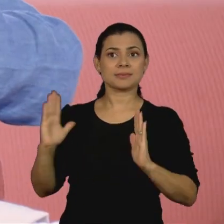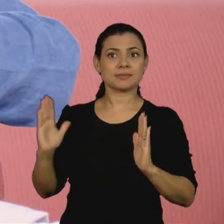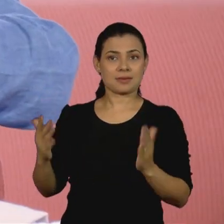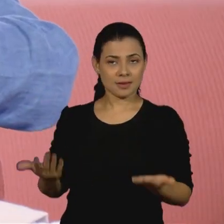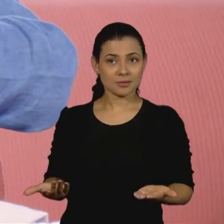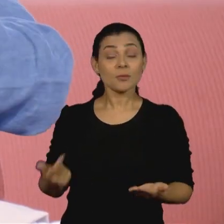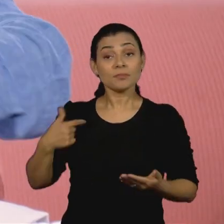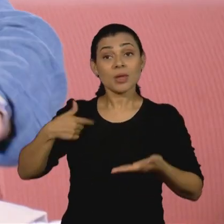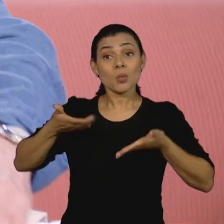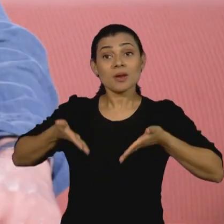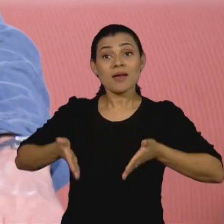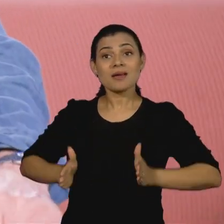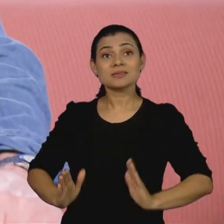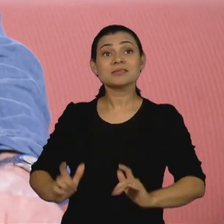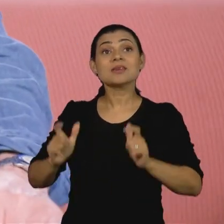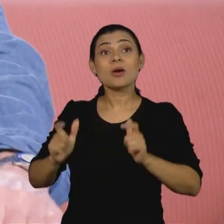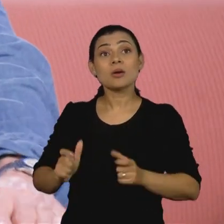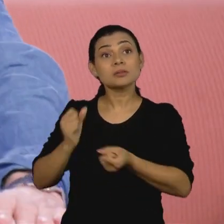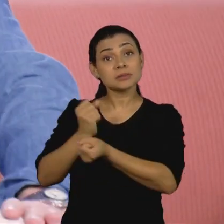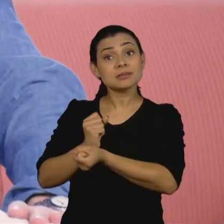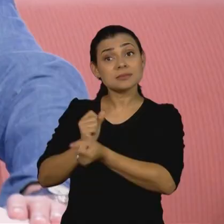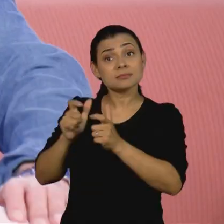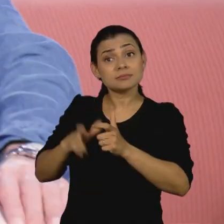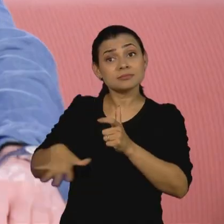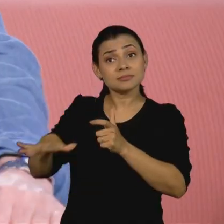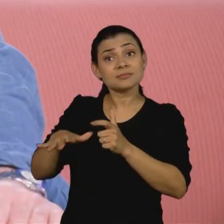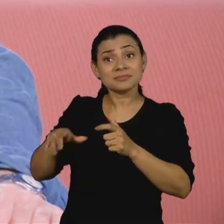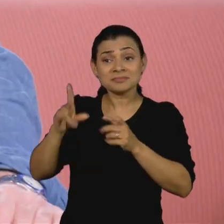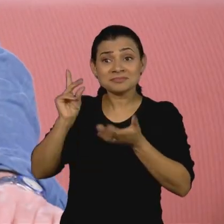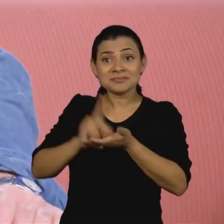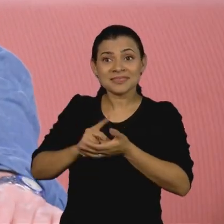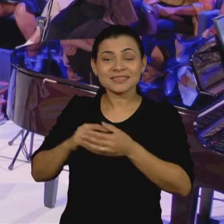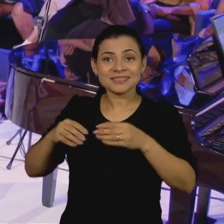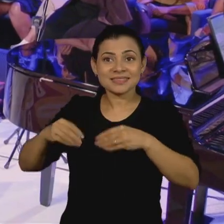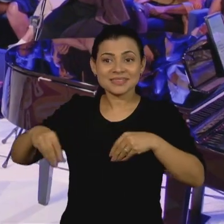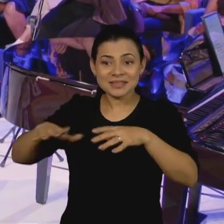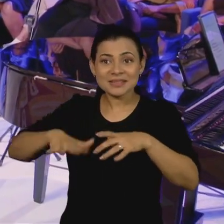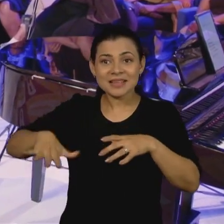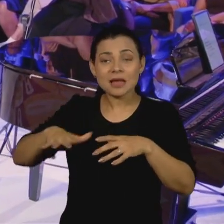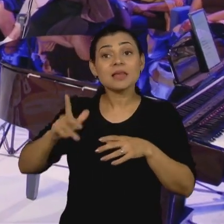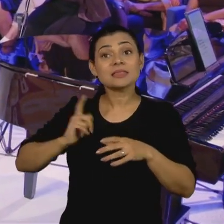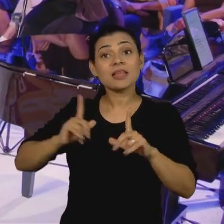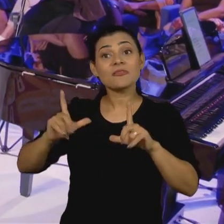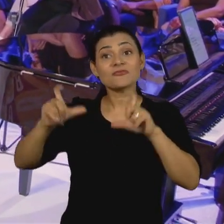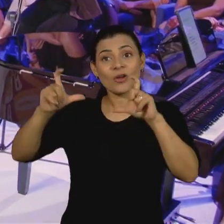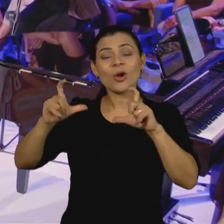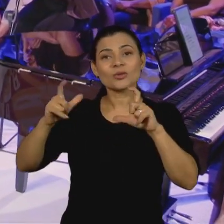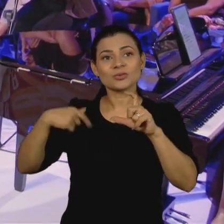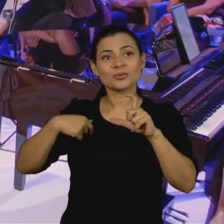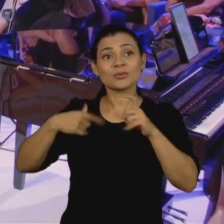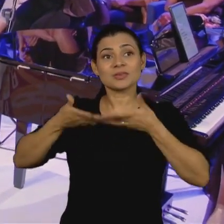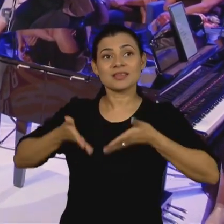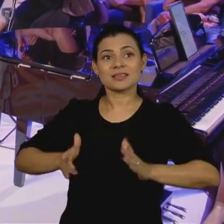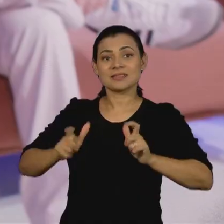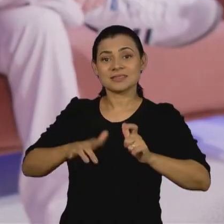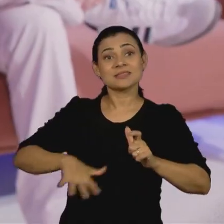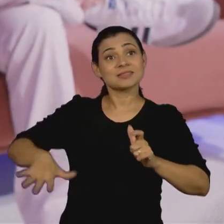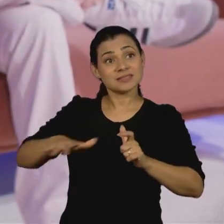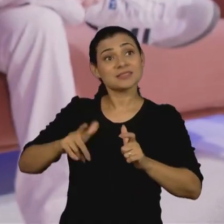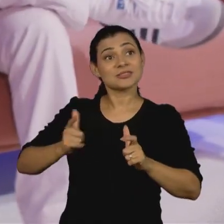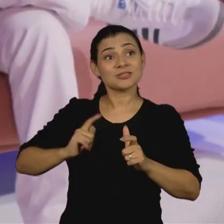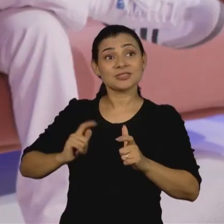E eu nasci numa senzala. Se você vê o livro, tem a foto do lugar onde eu nasci, era uma